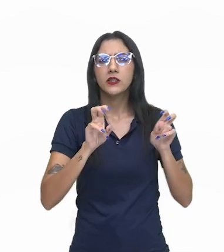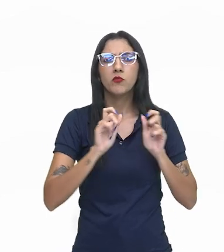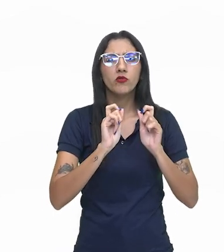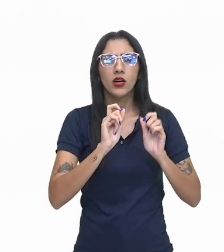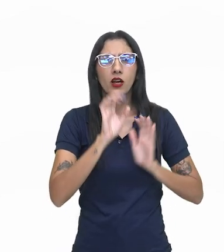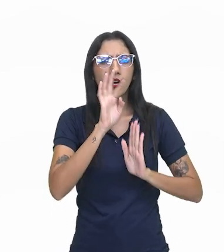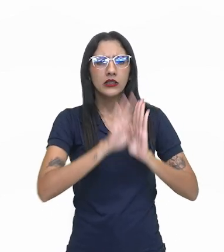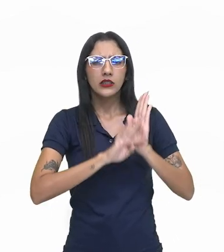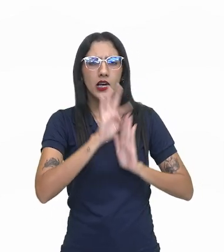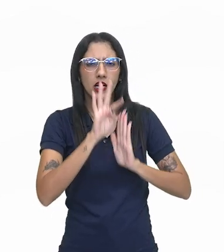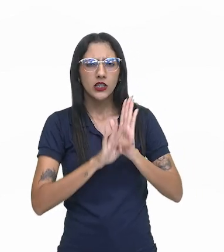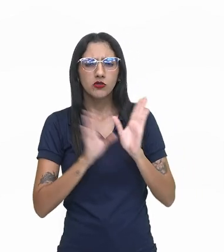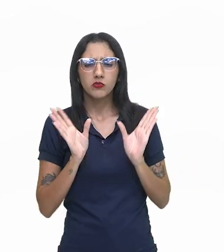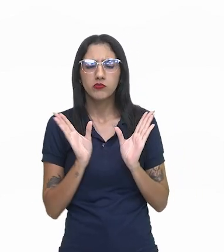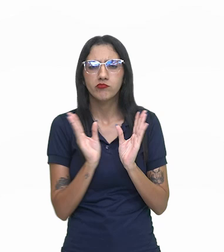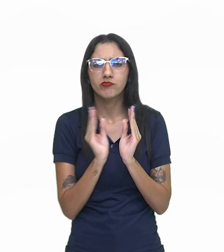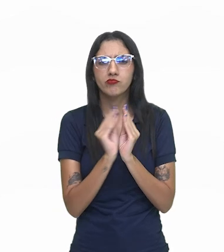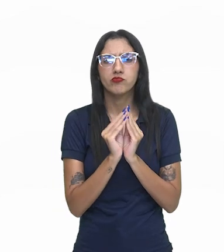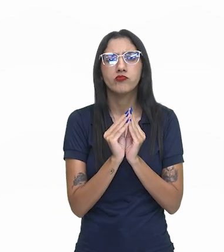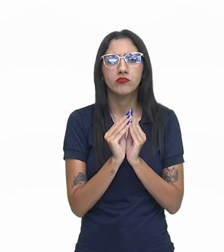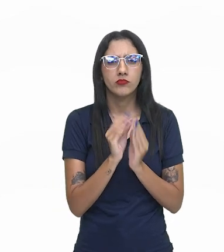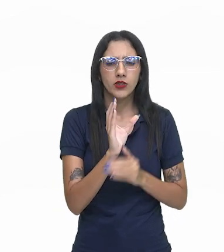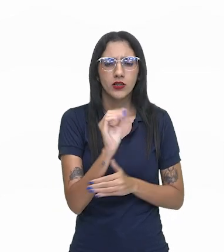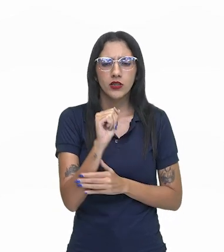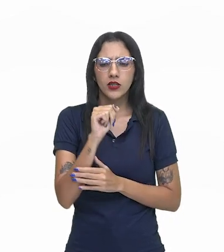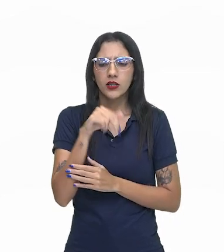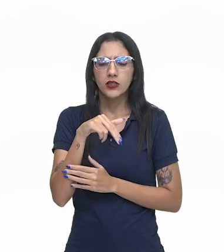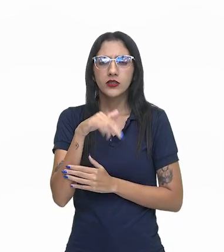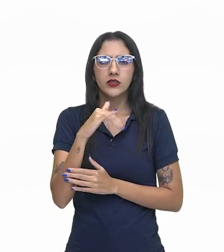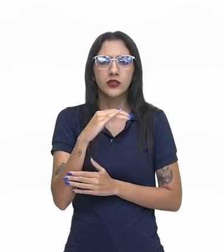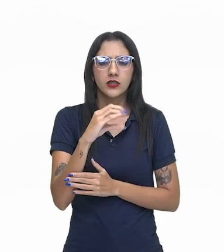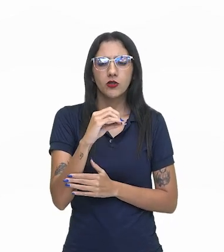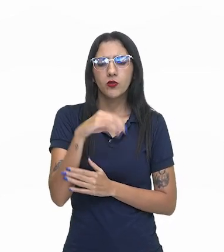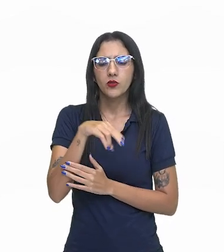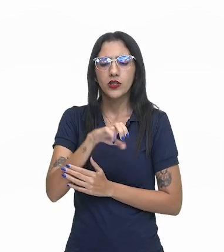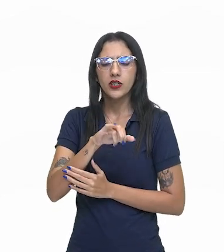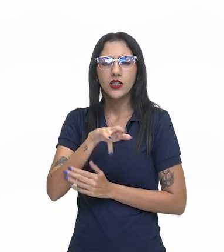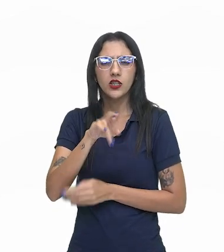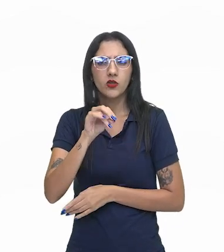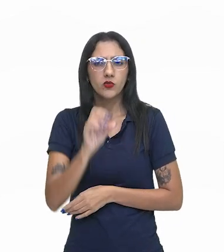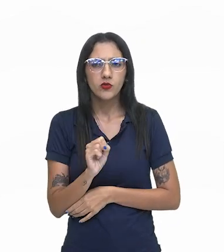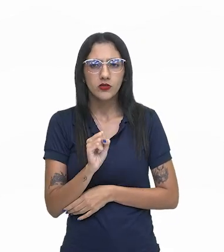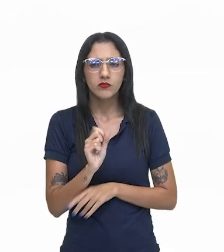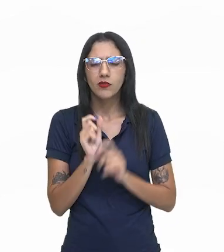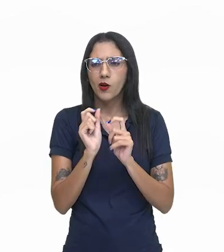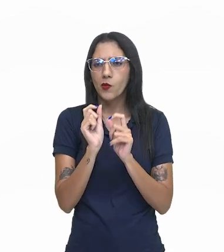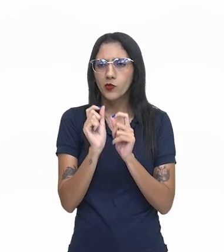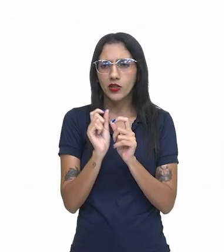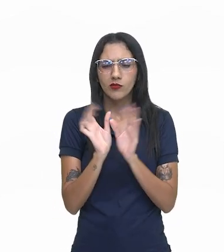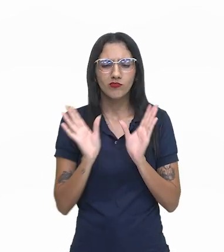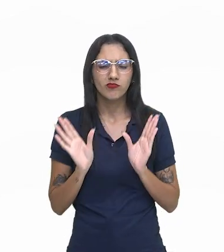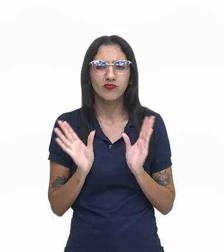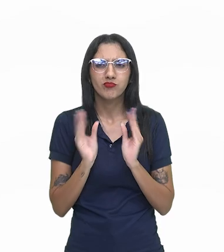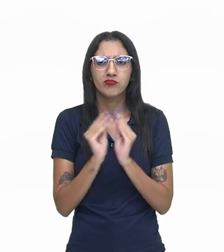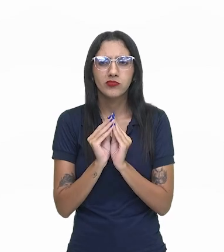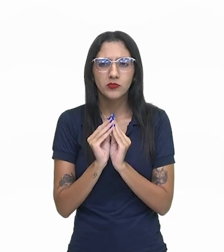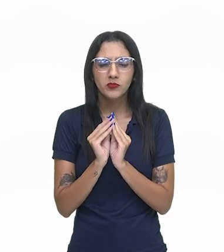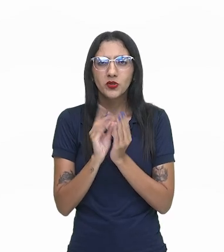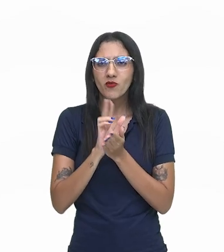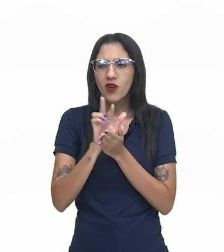textos compilados em livros chamados de cancioneiros, né? Que é uma reunião